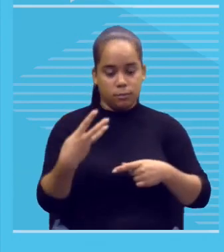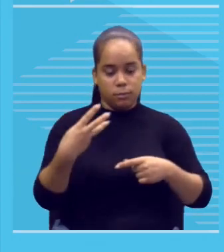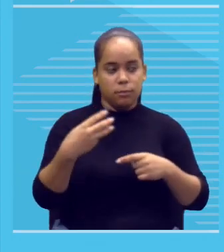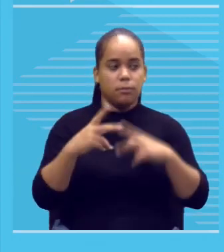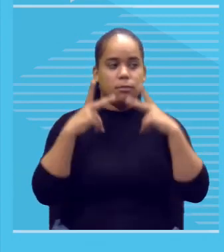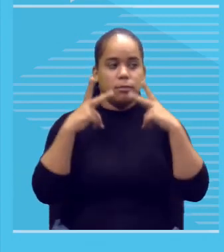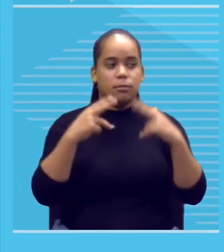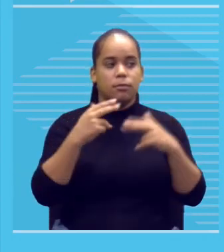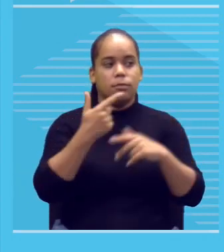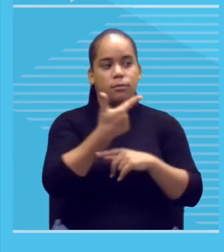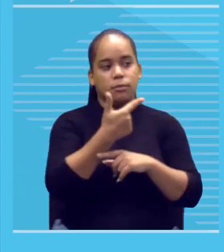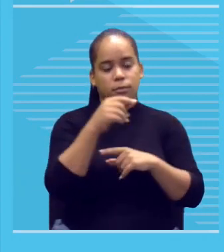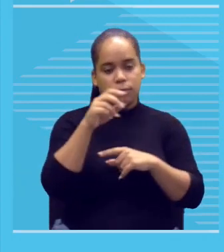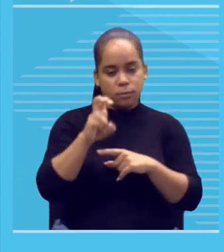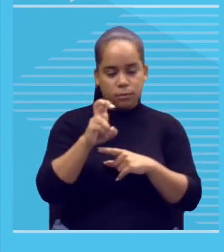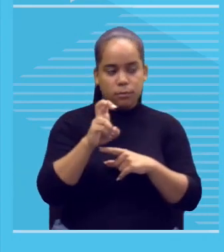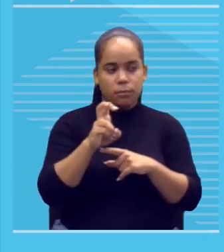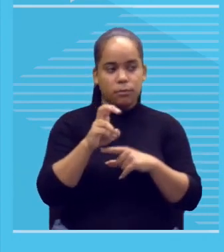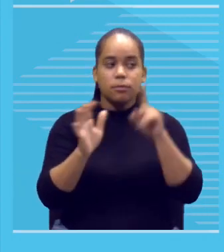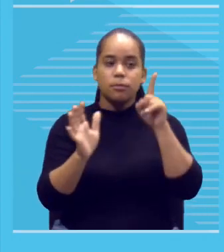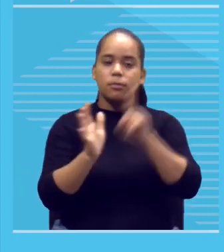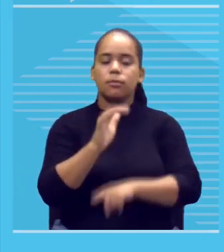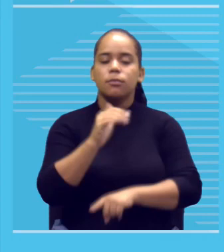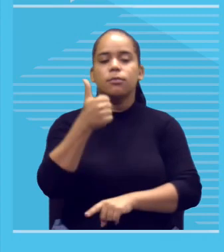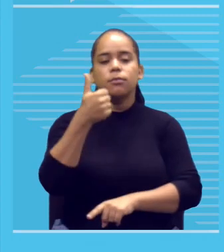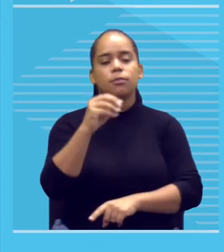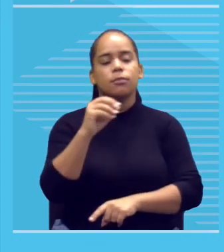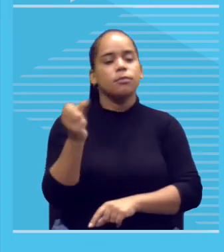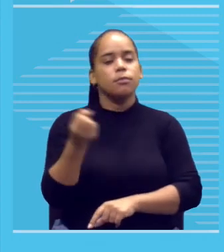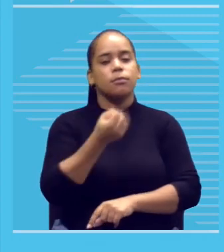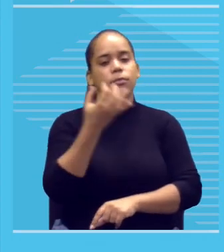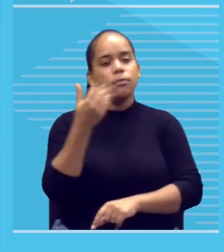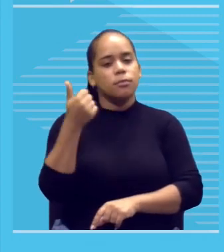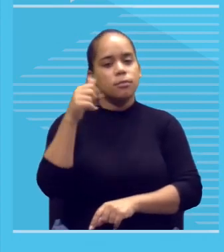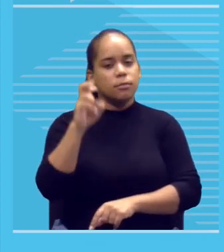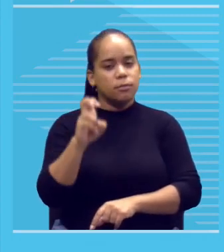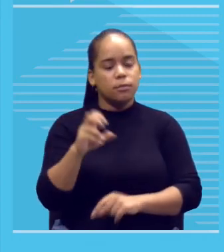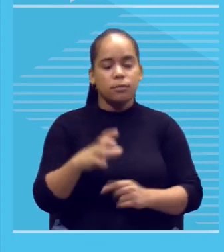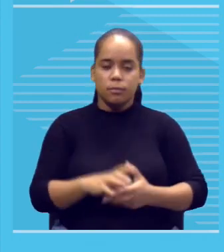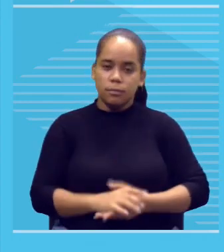25 menos 10 15